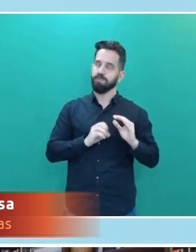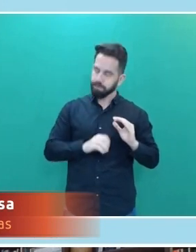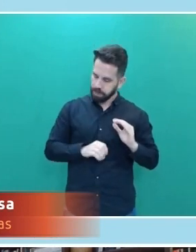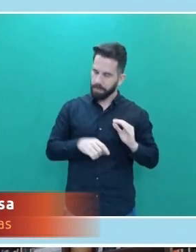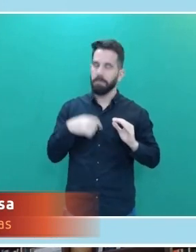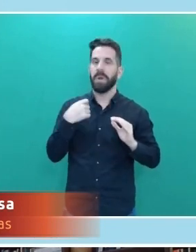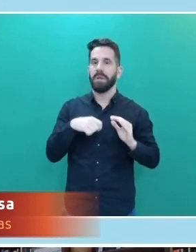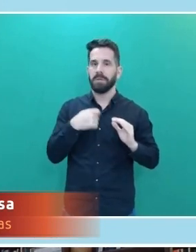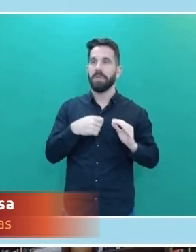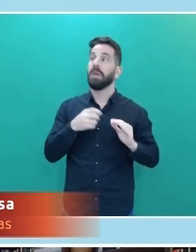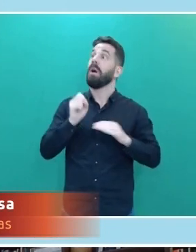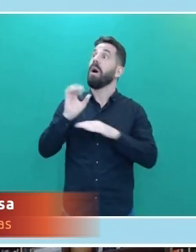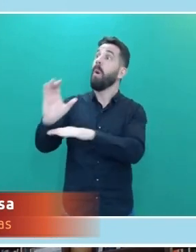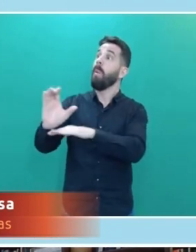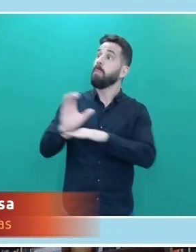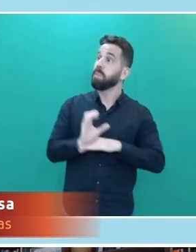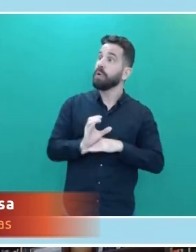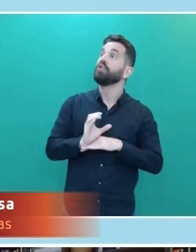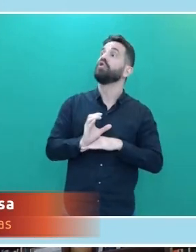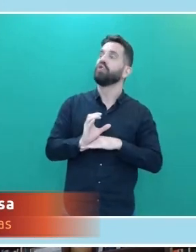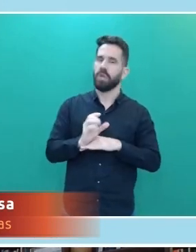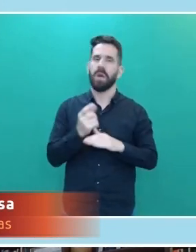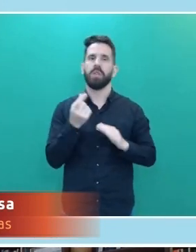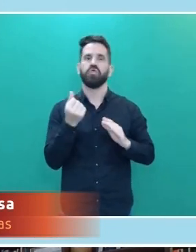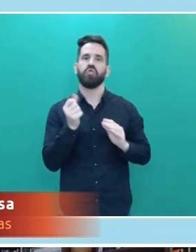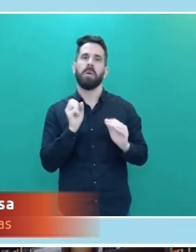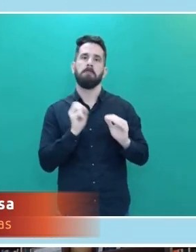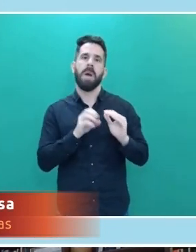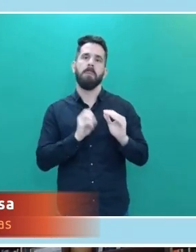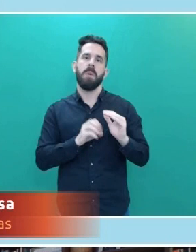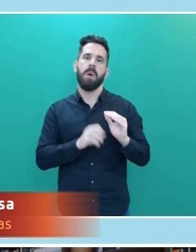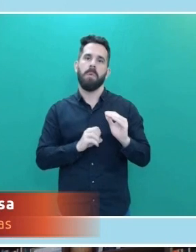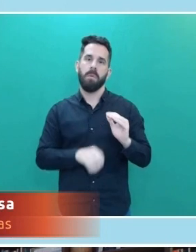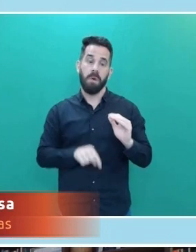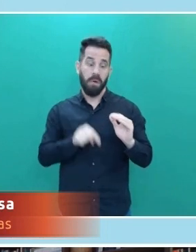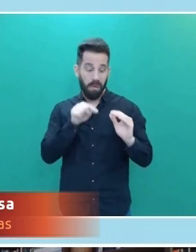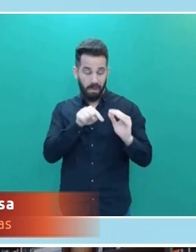recurso e aquela moeda que vai ficar estocada